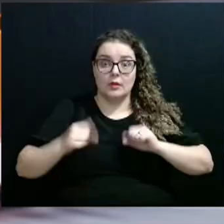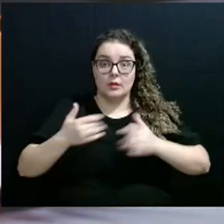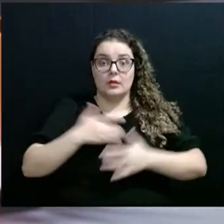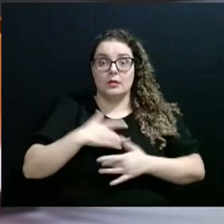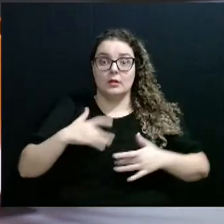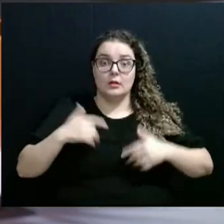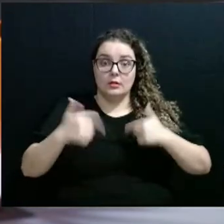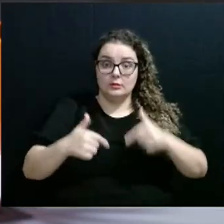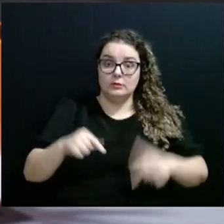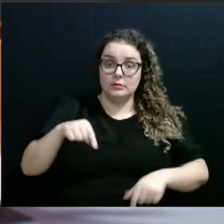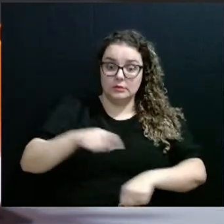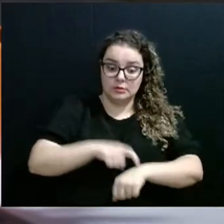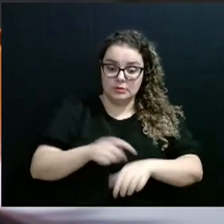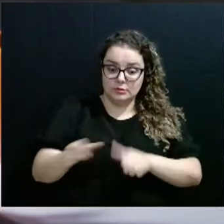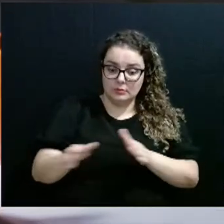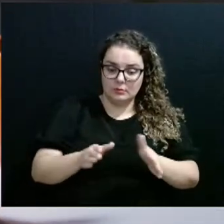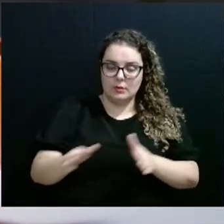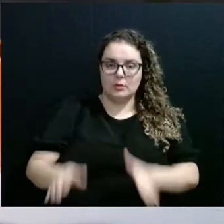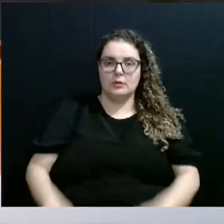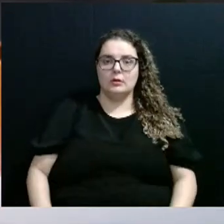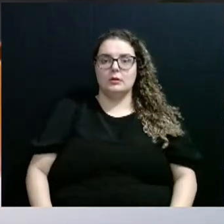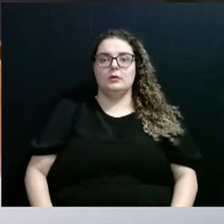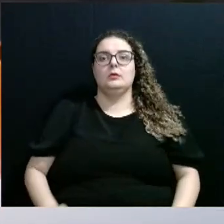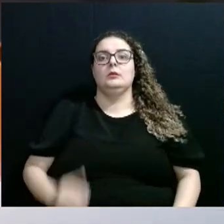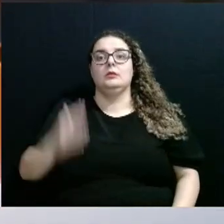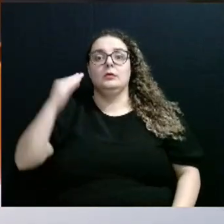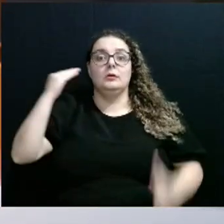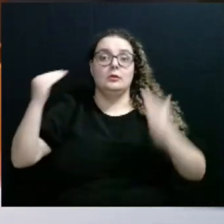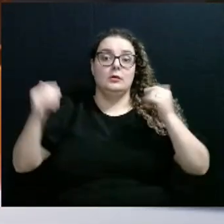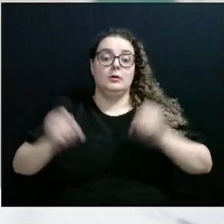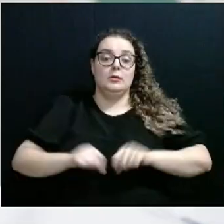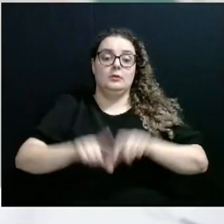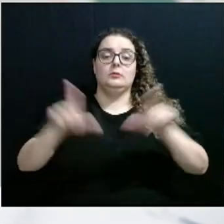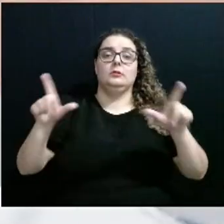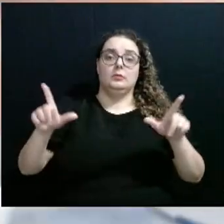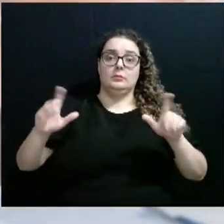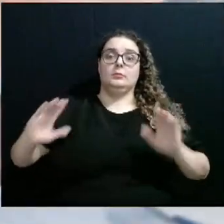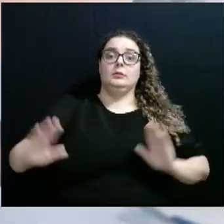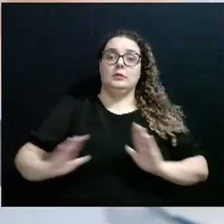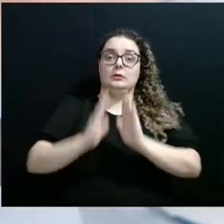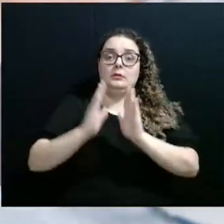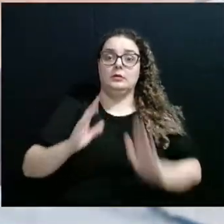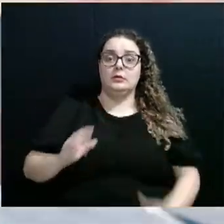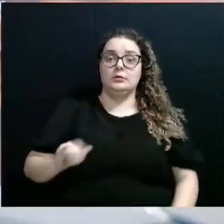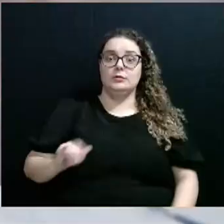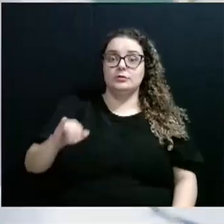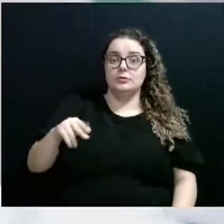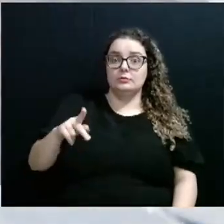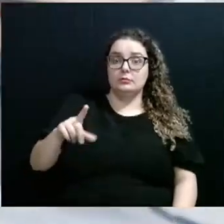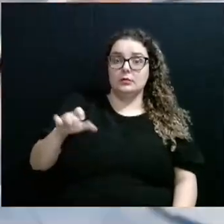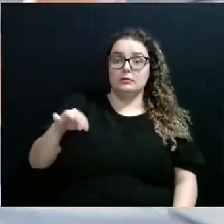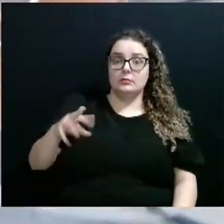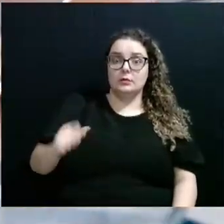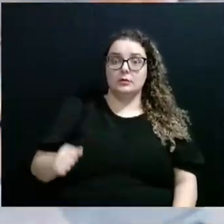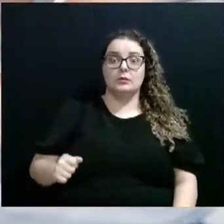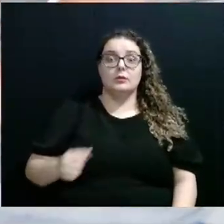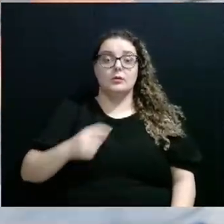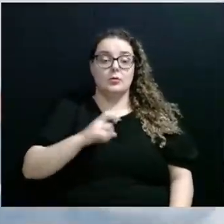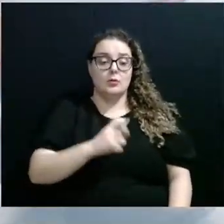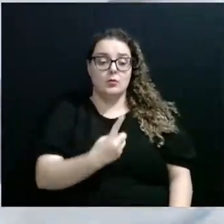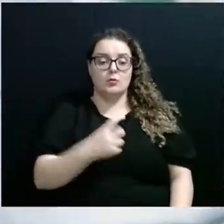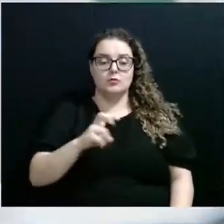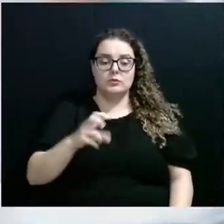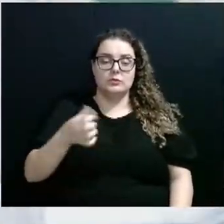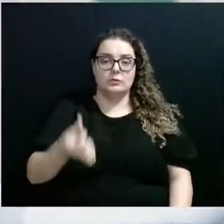período, destaca-se a proposição pela frente da implementação de uma opção no 156 para denúncia de